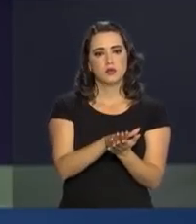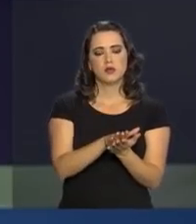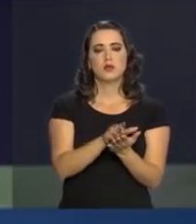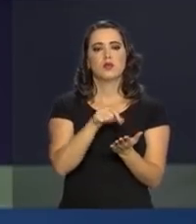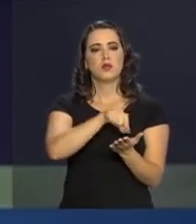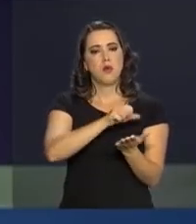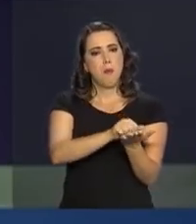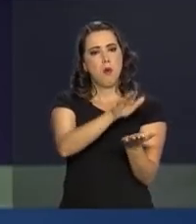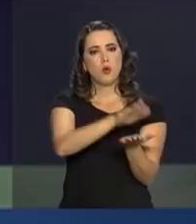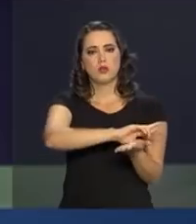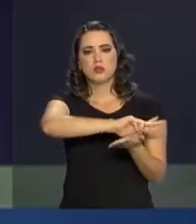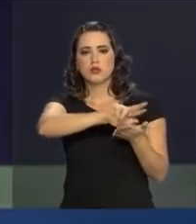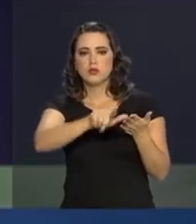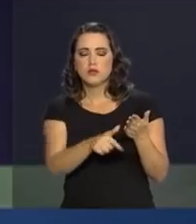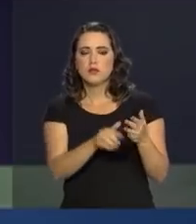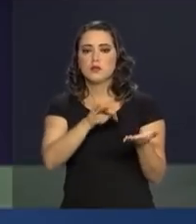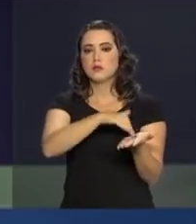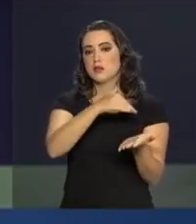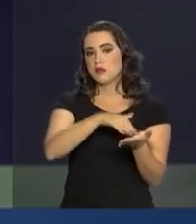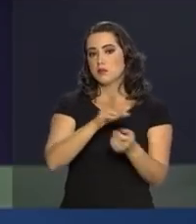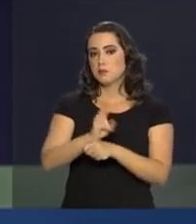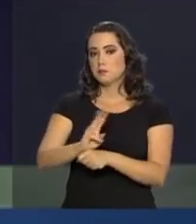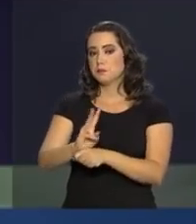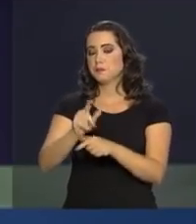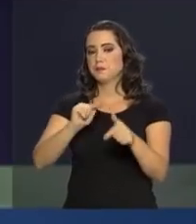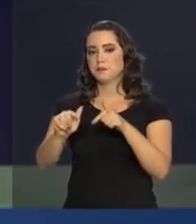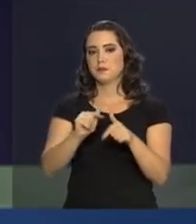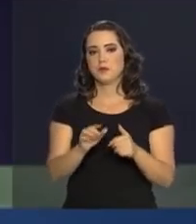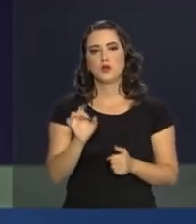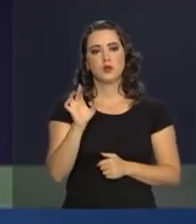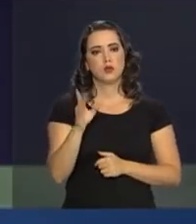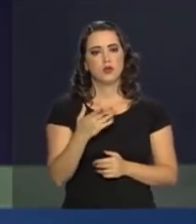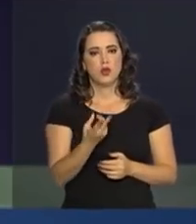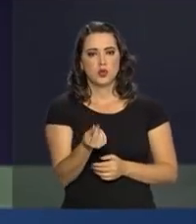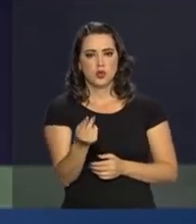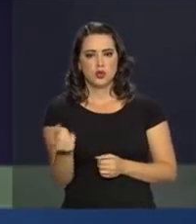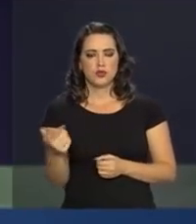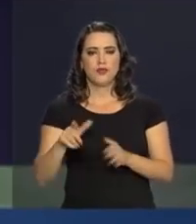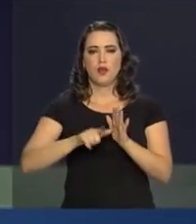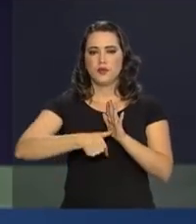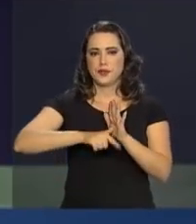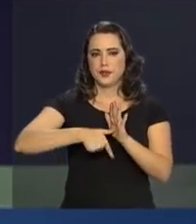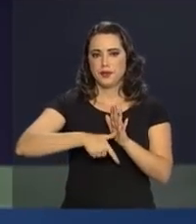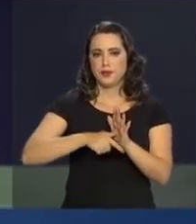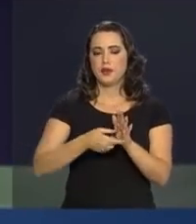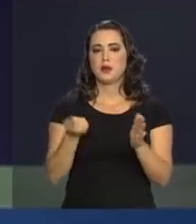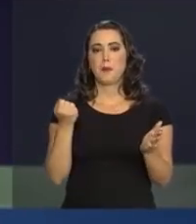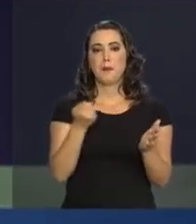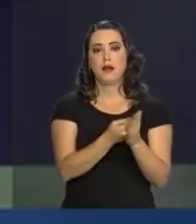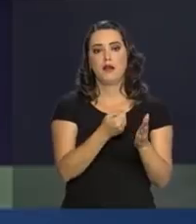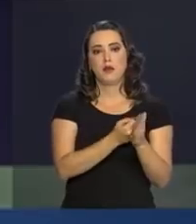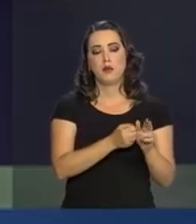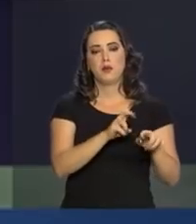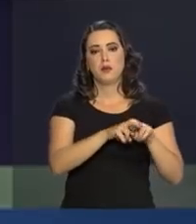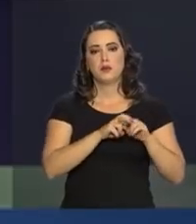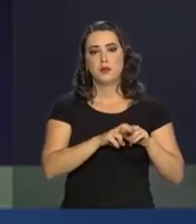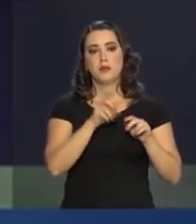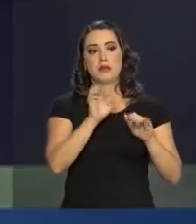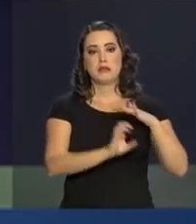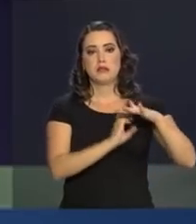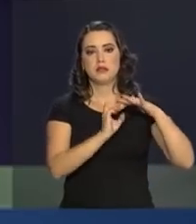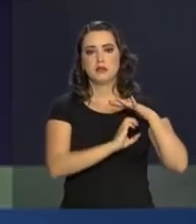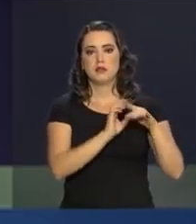autuações realizadas pela Secretaria de Inspeção do Trabalho. Só de valores atrasados depositados pelos